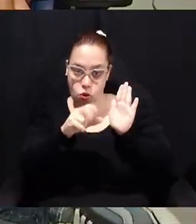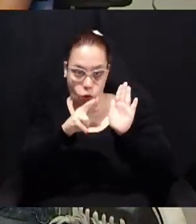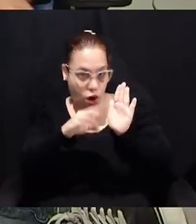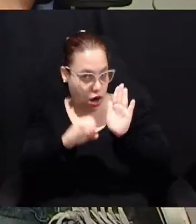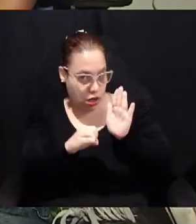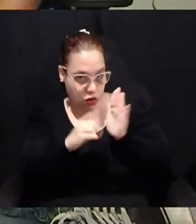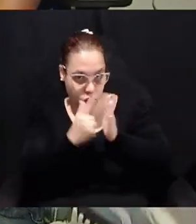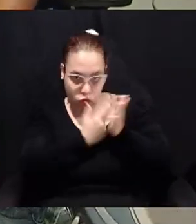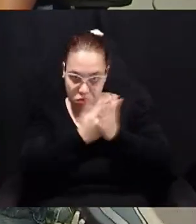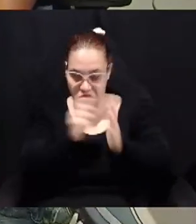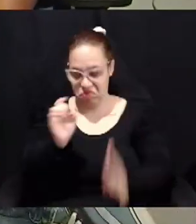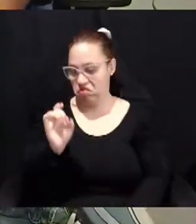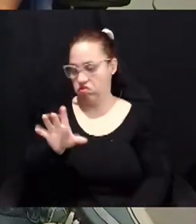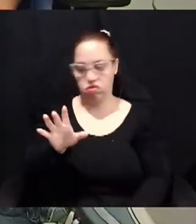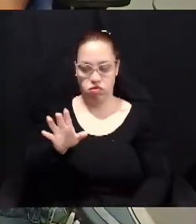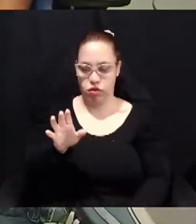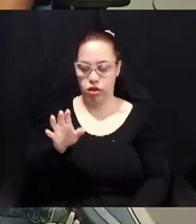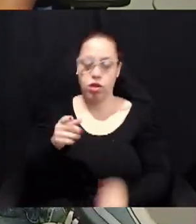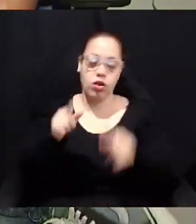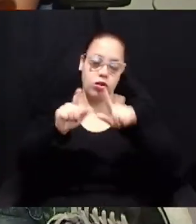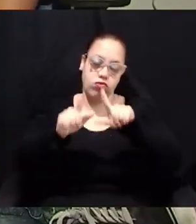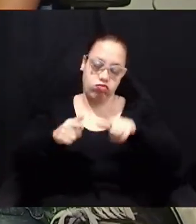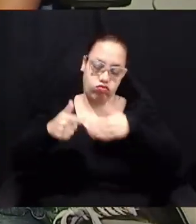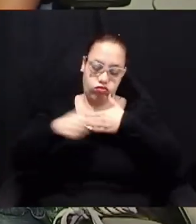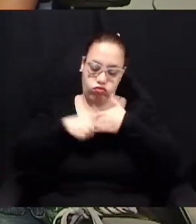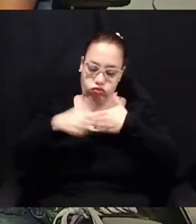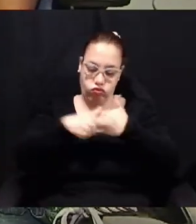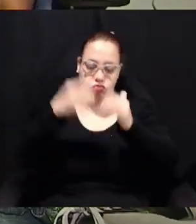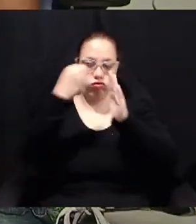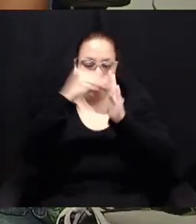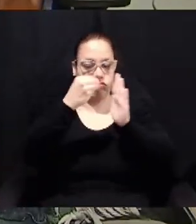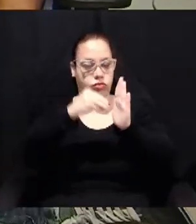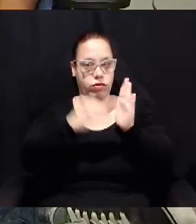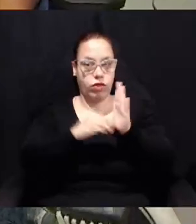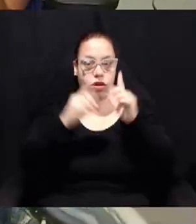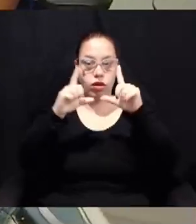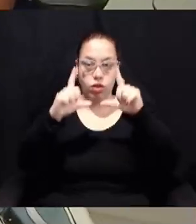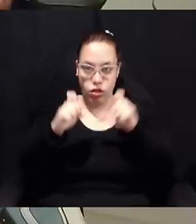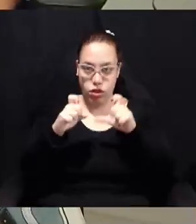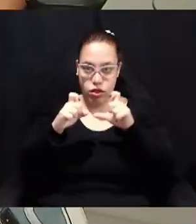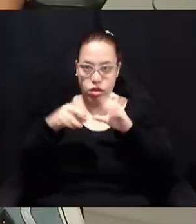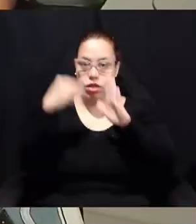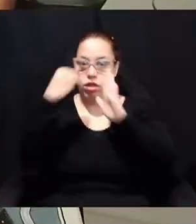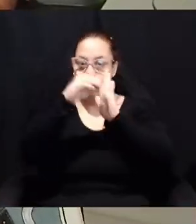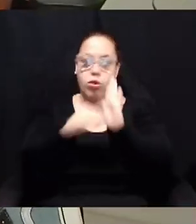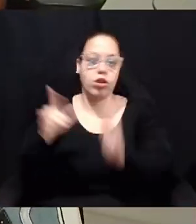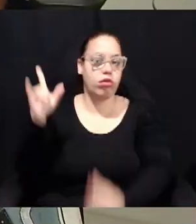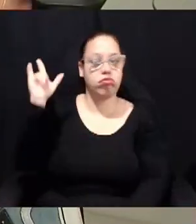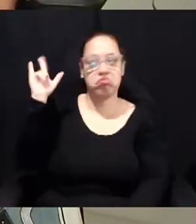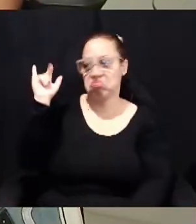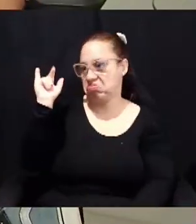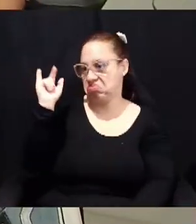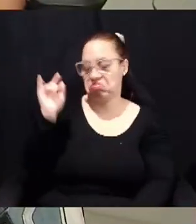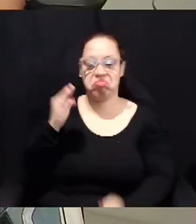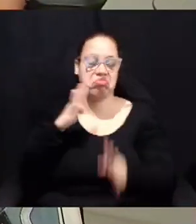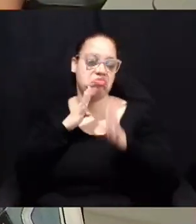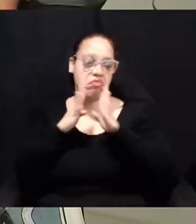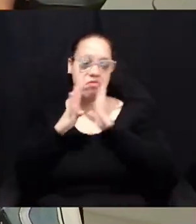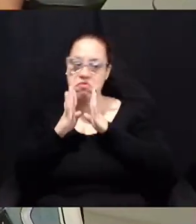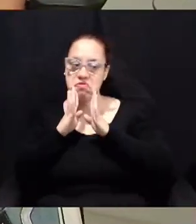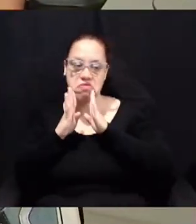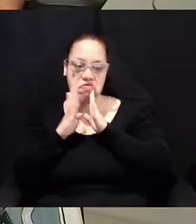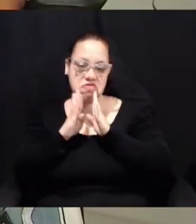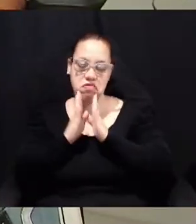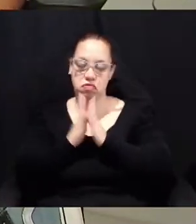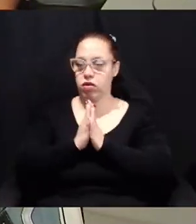só fazer no papel, tá publicado. Se quiser tirar uma foto e postar no Instagram, postar no Facebook, postar na rede